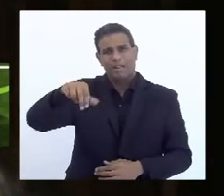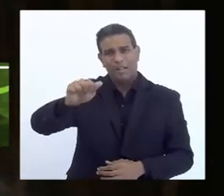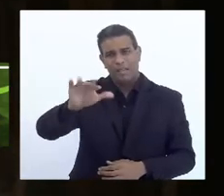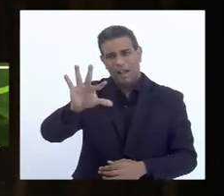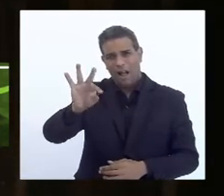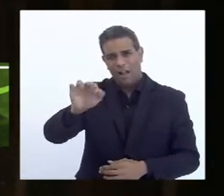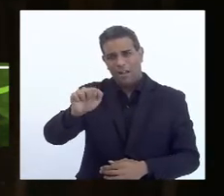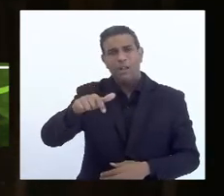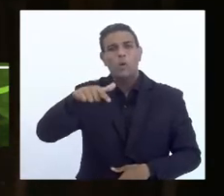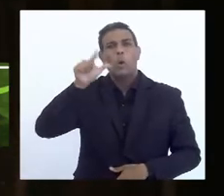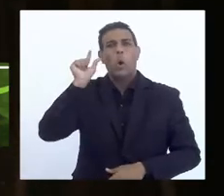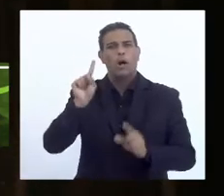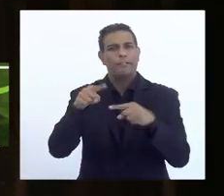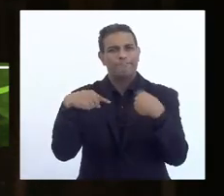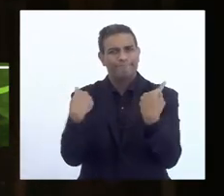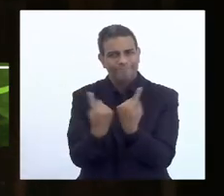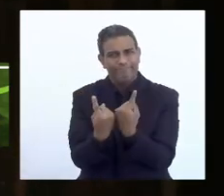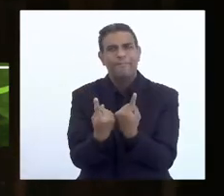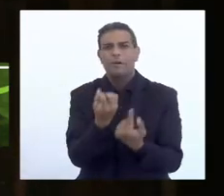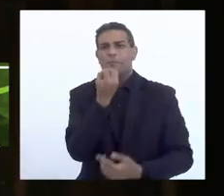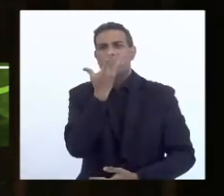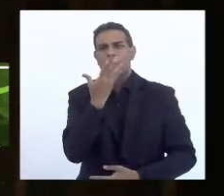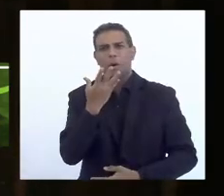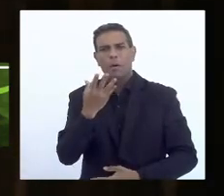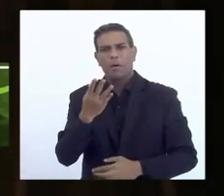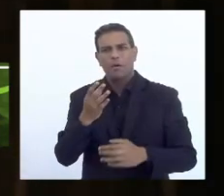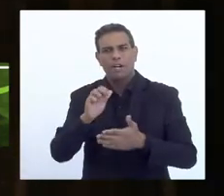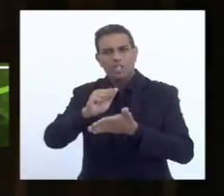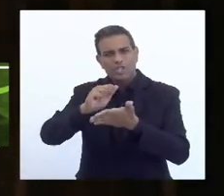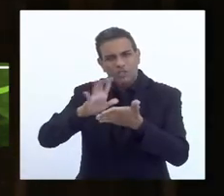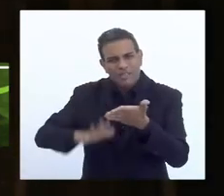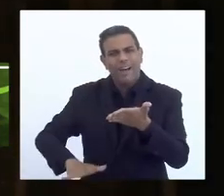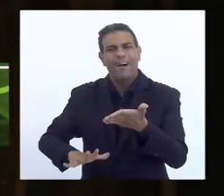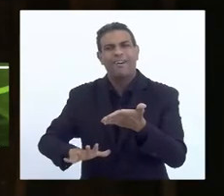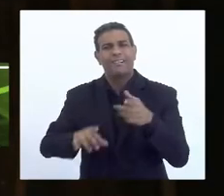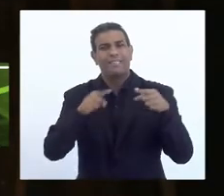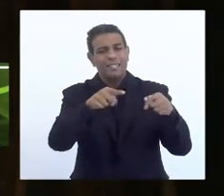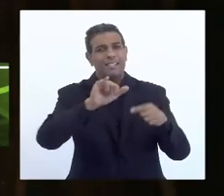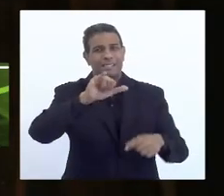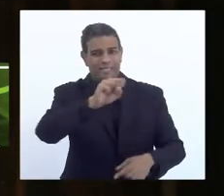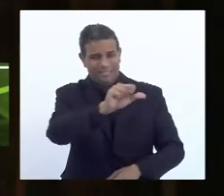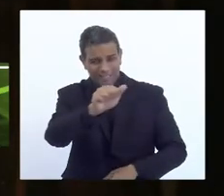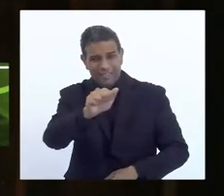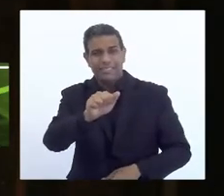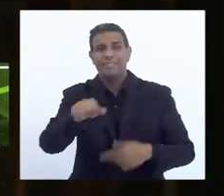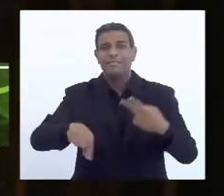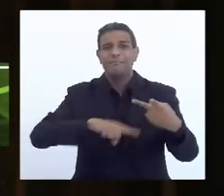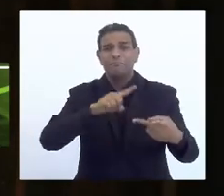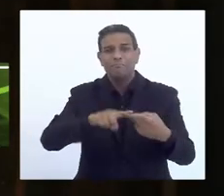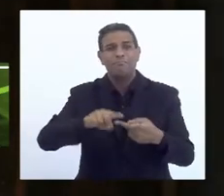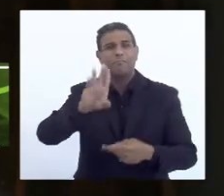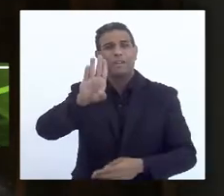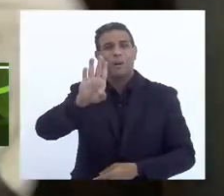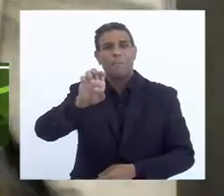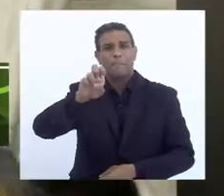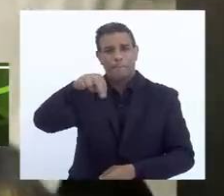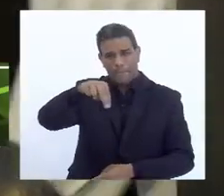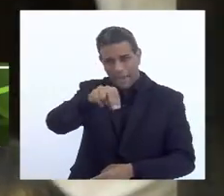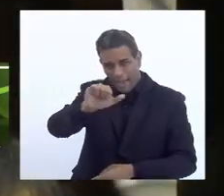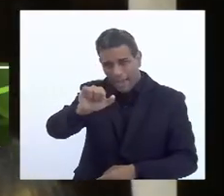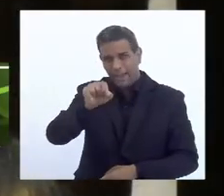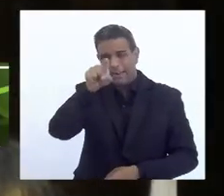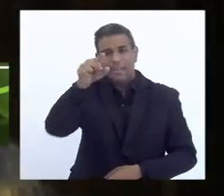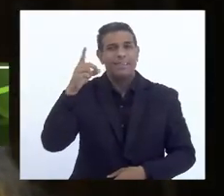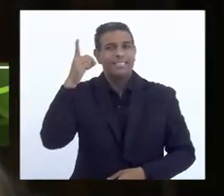estivemos juntas ontem no Ato das Favelas, foi um privilégio te encontrar. Isa, Beni, minha colega de Parlamento